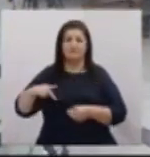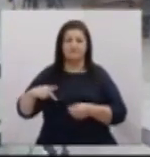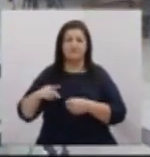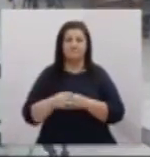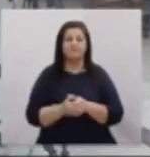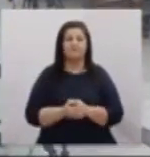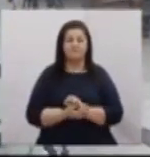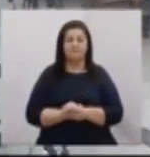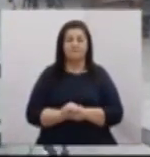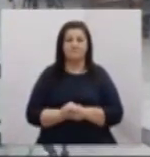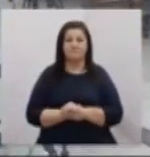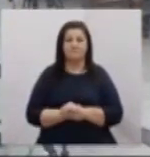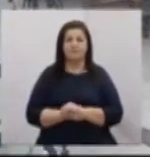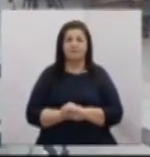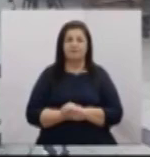de Moraes Filho.